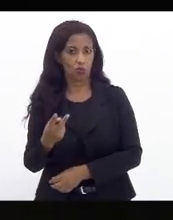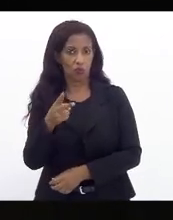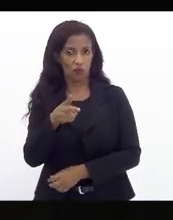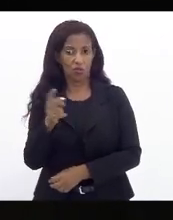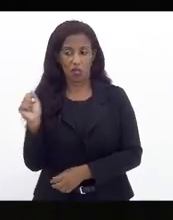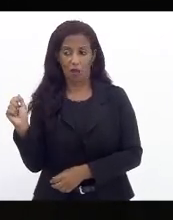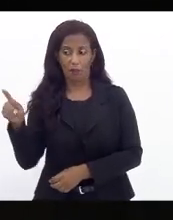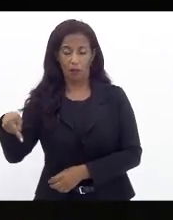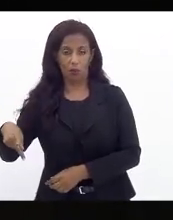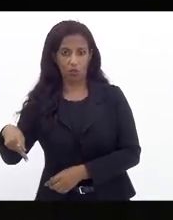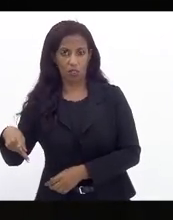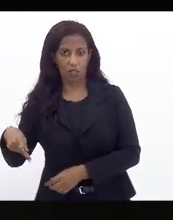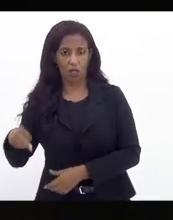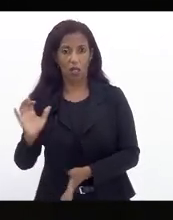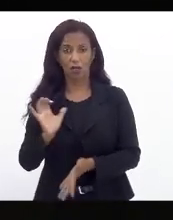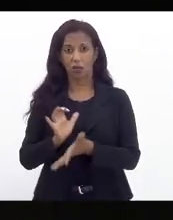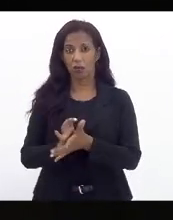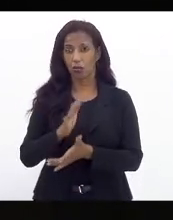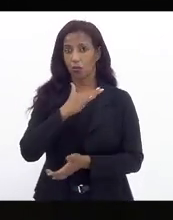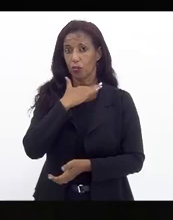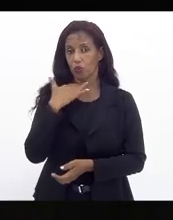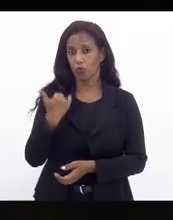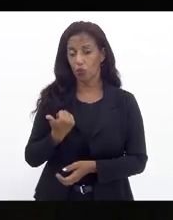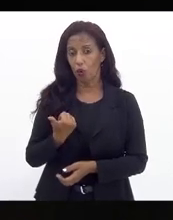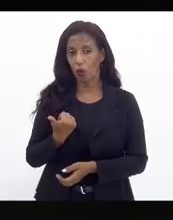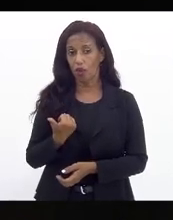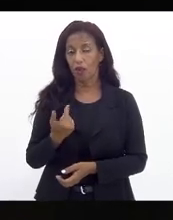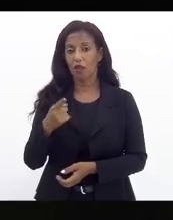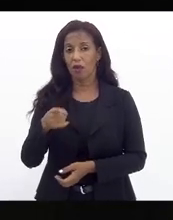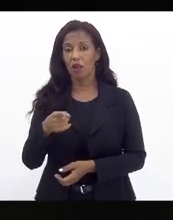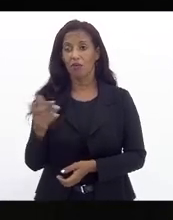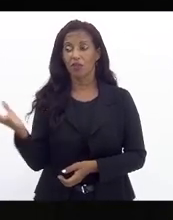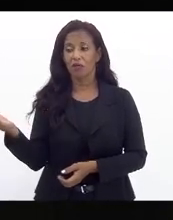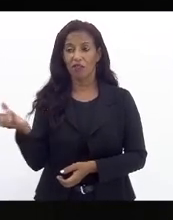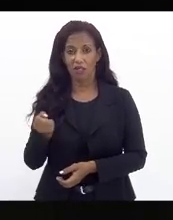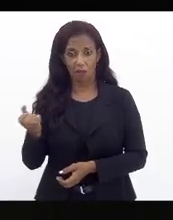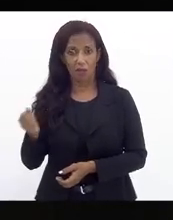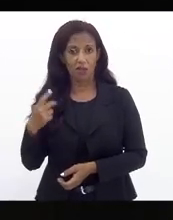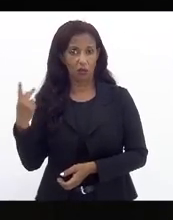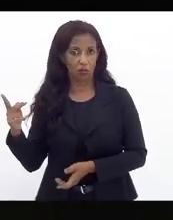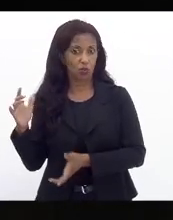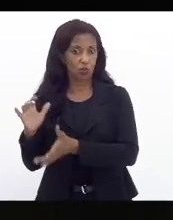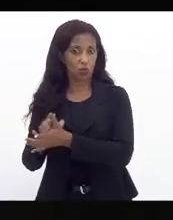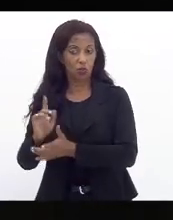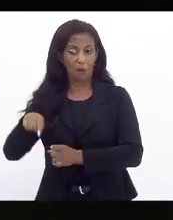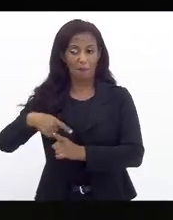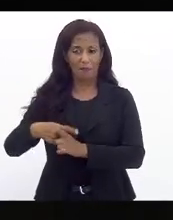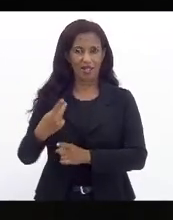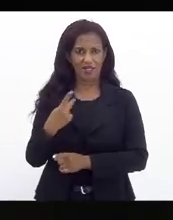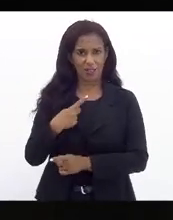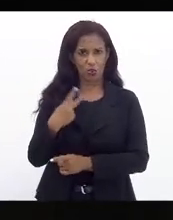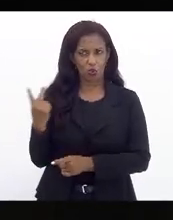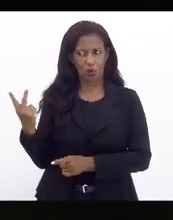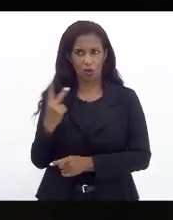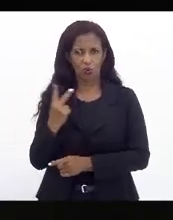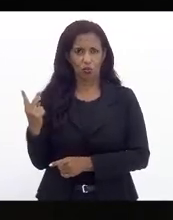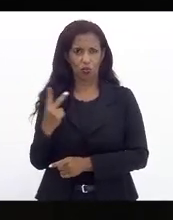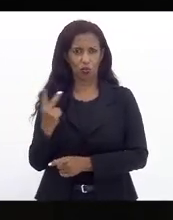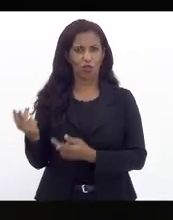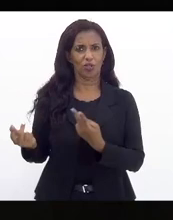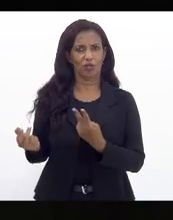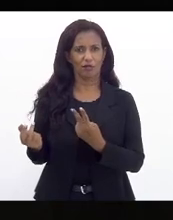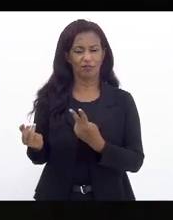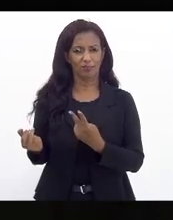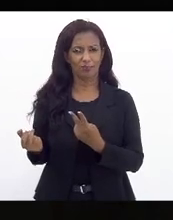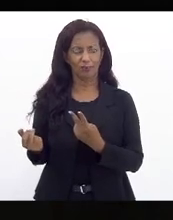aposentada, o seu cônjuge falece Você vai ter a pensão do seu cônjuge e a aposentadoria Você acumulou dois benefícios